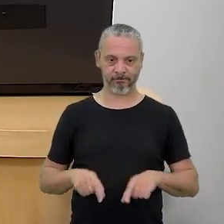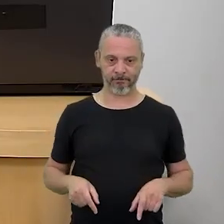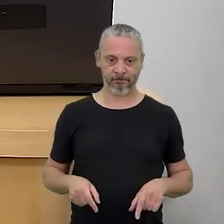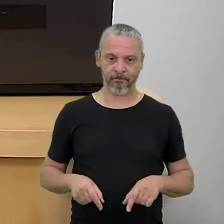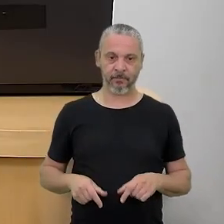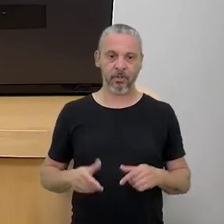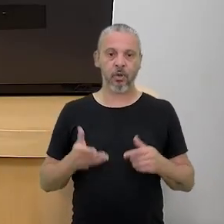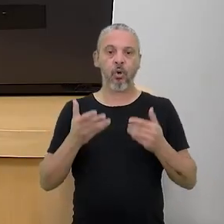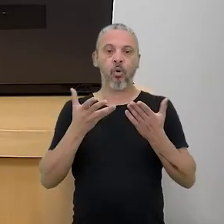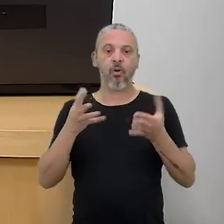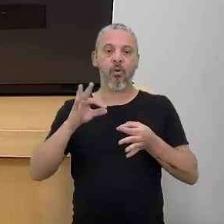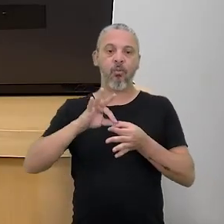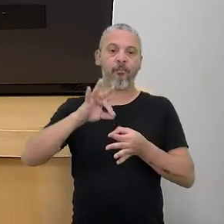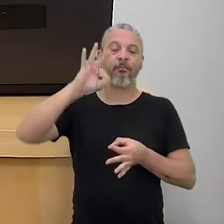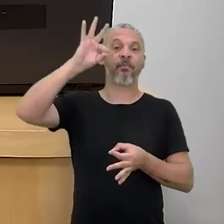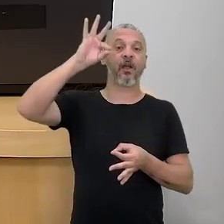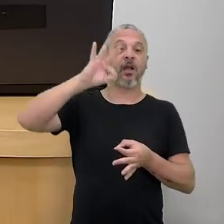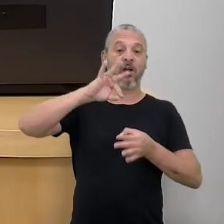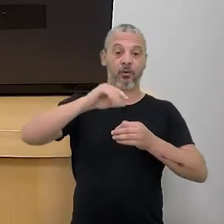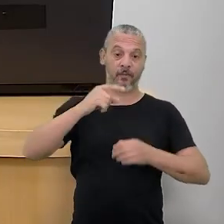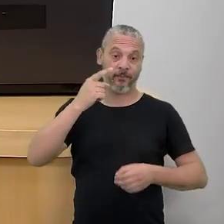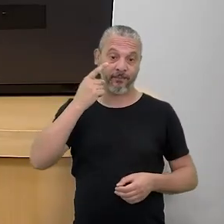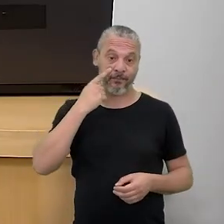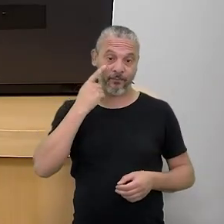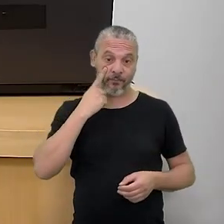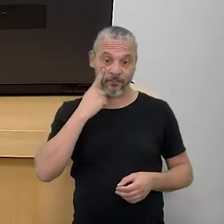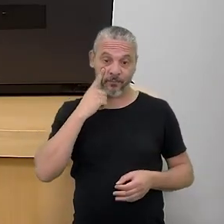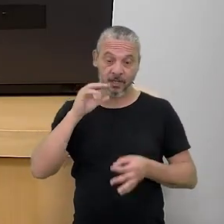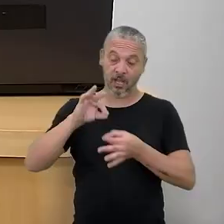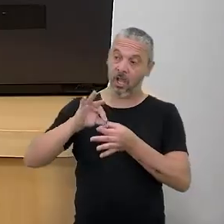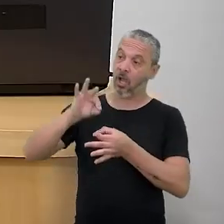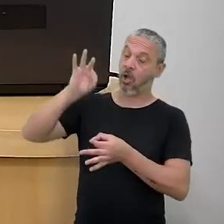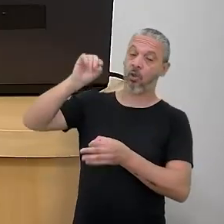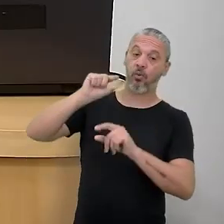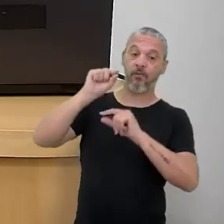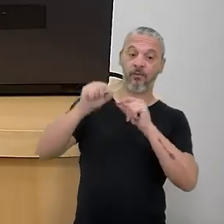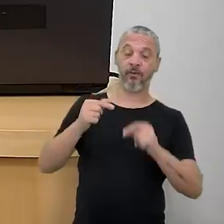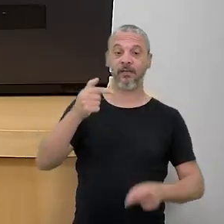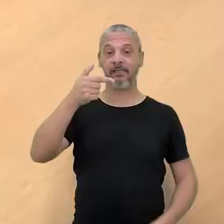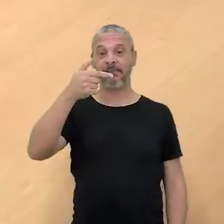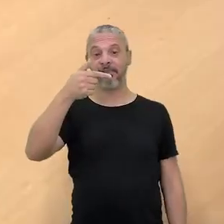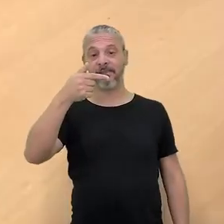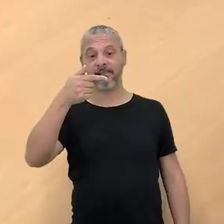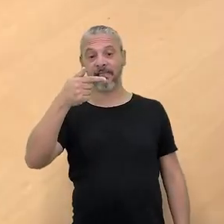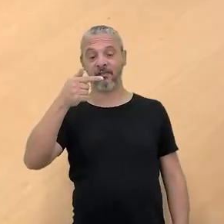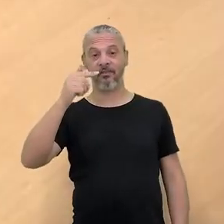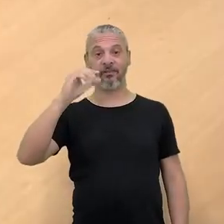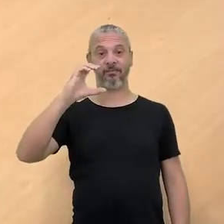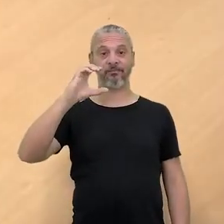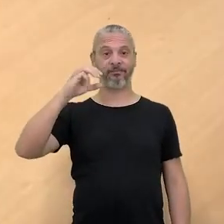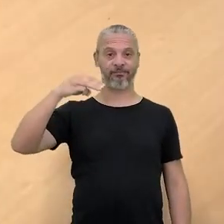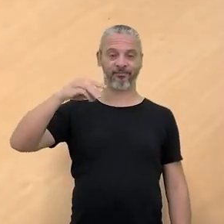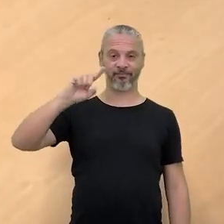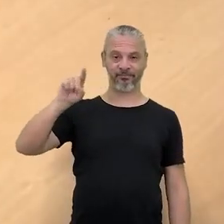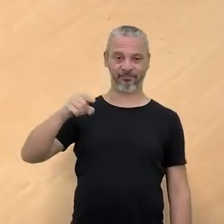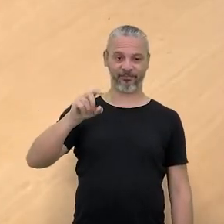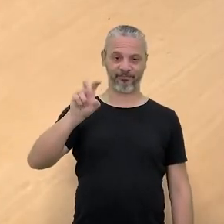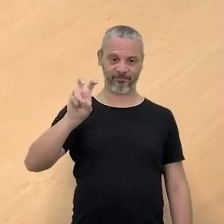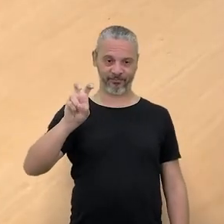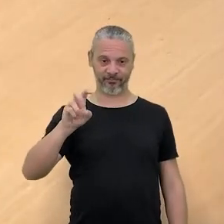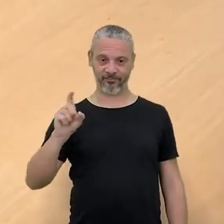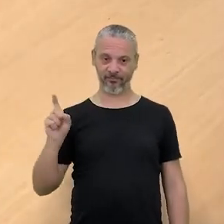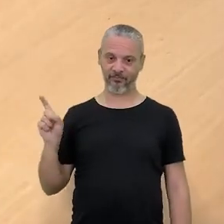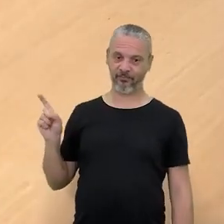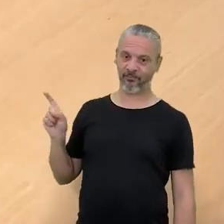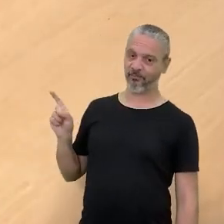caixinha. Qual é essa altura? Então vamos lá. A altura é de 7,5 centímetros. Então a gente vem aqui,